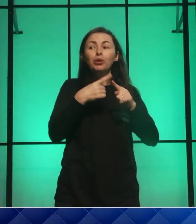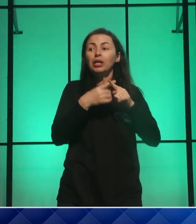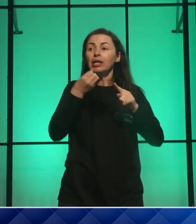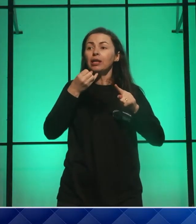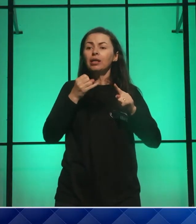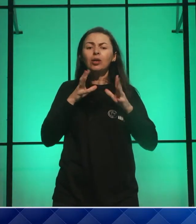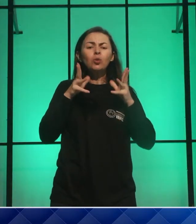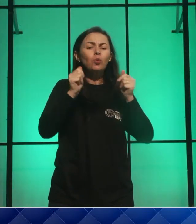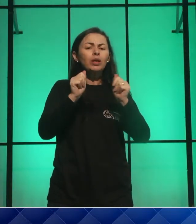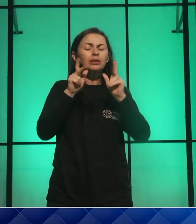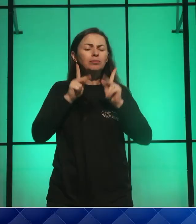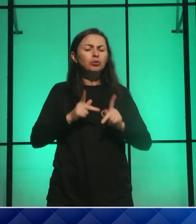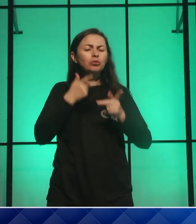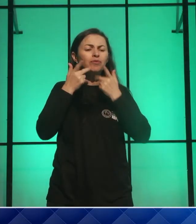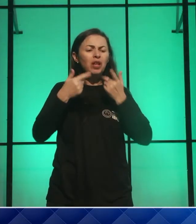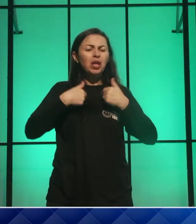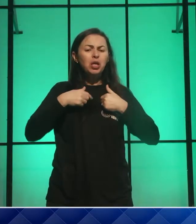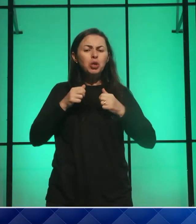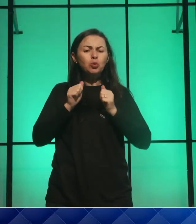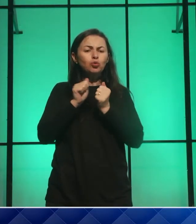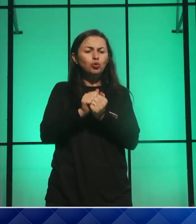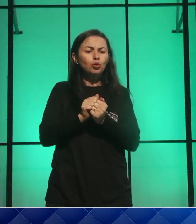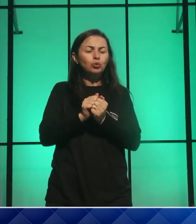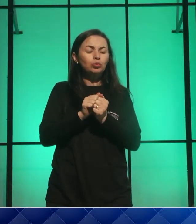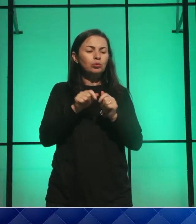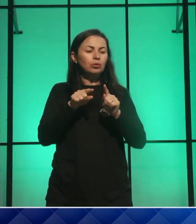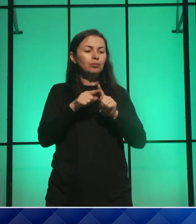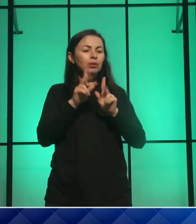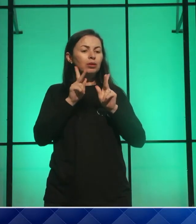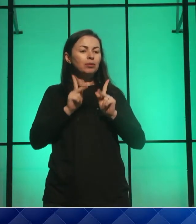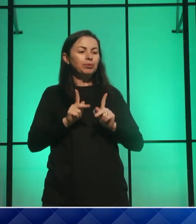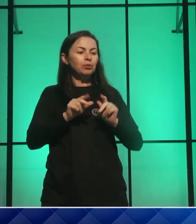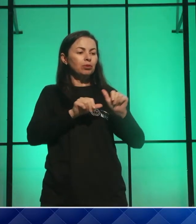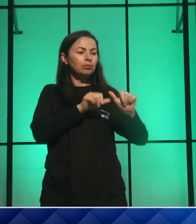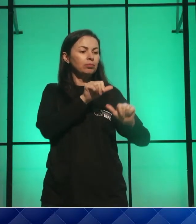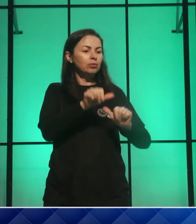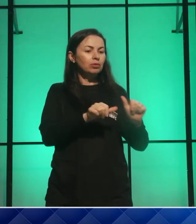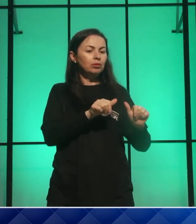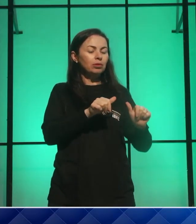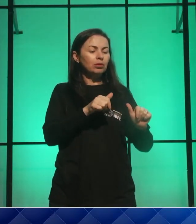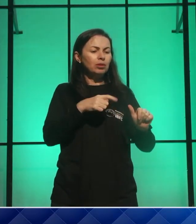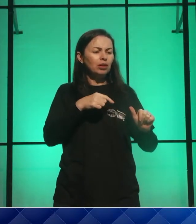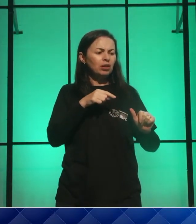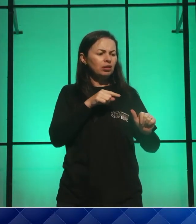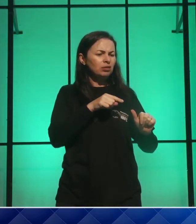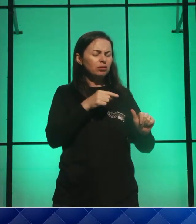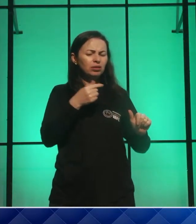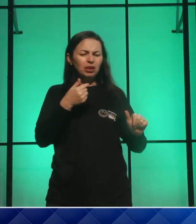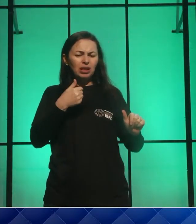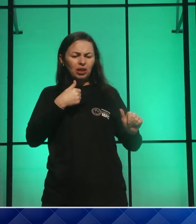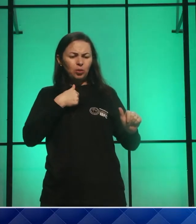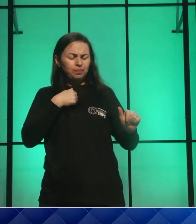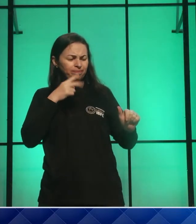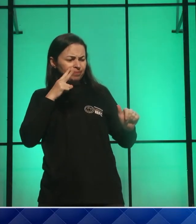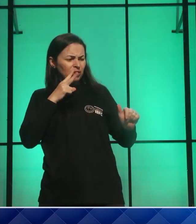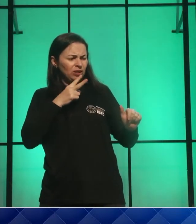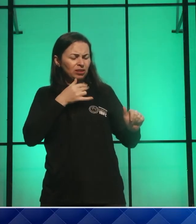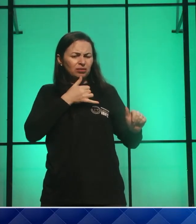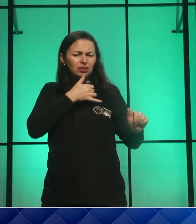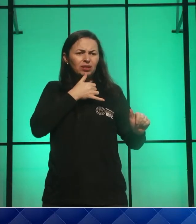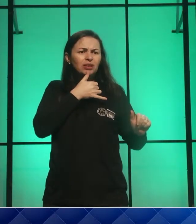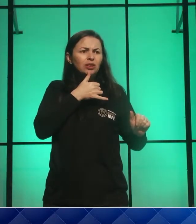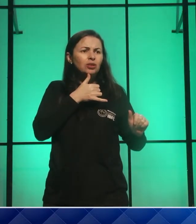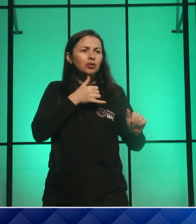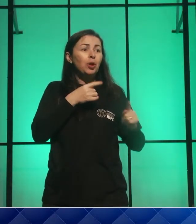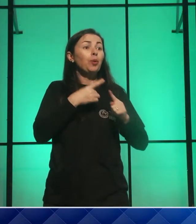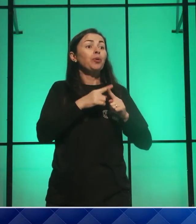com você e mudaram, te decepcionaram? Quantas pessoas disseram assim, até que a